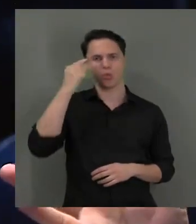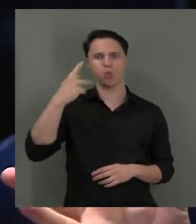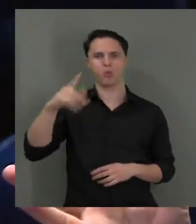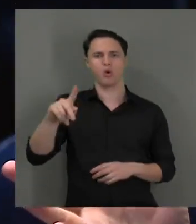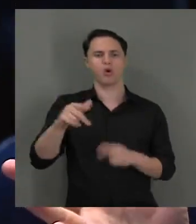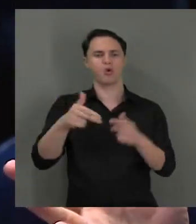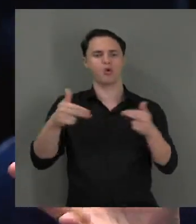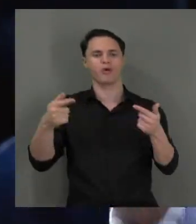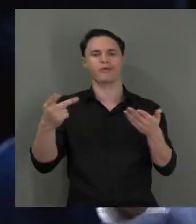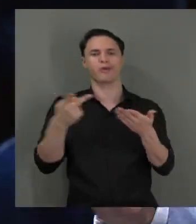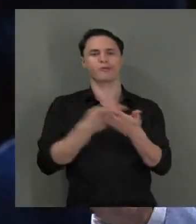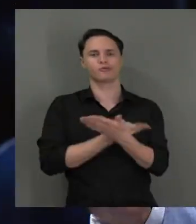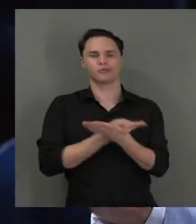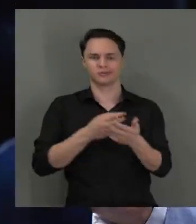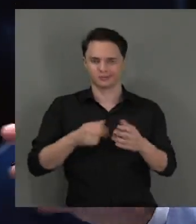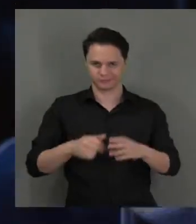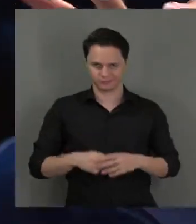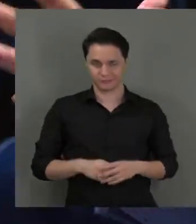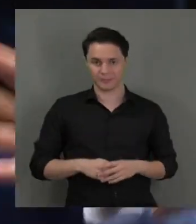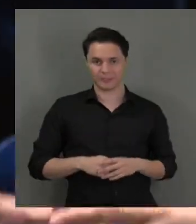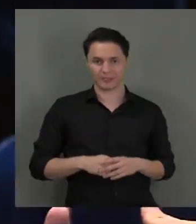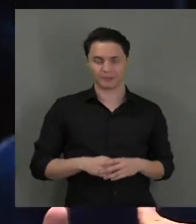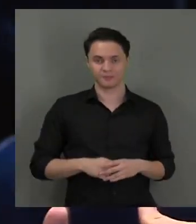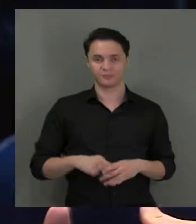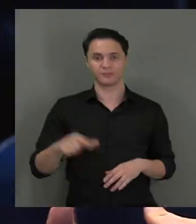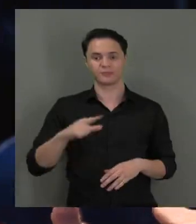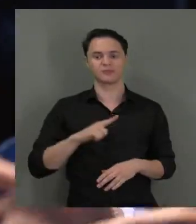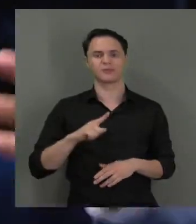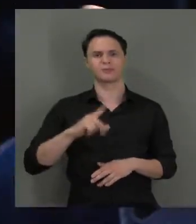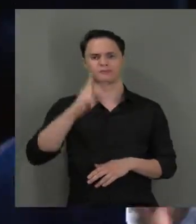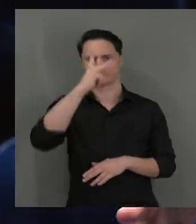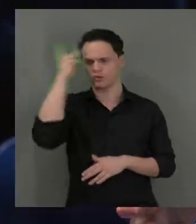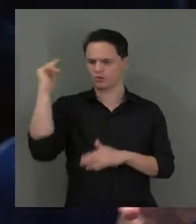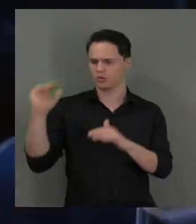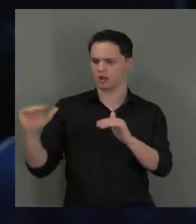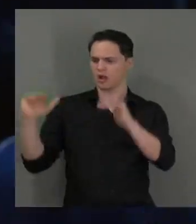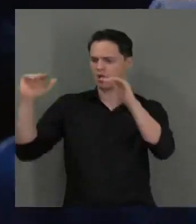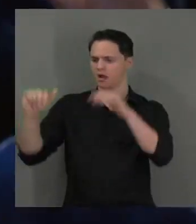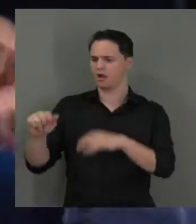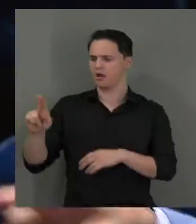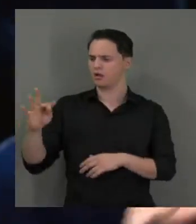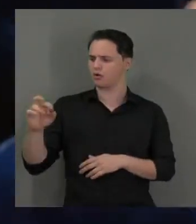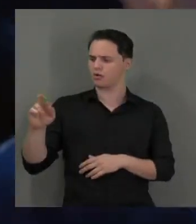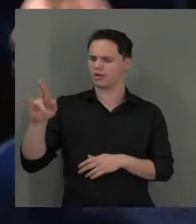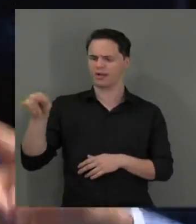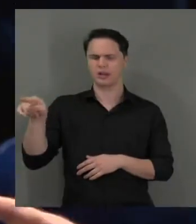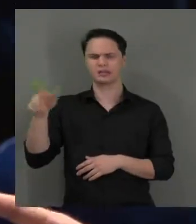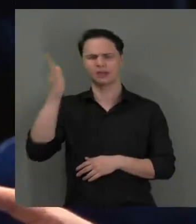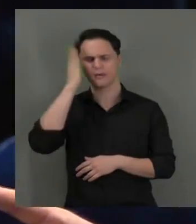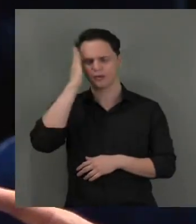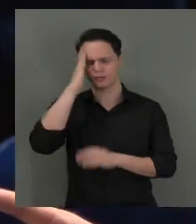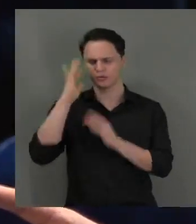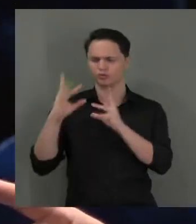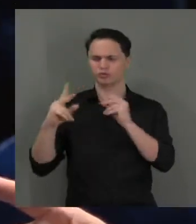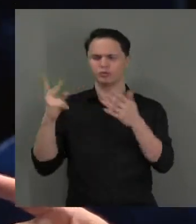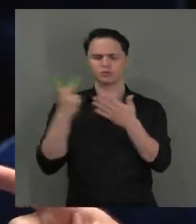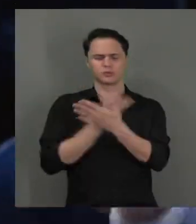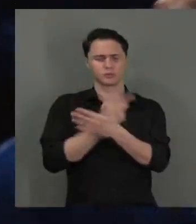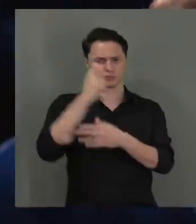aconteceu, tendo as autoridades palacianas e Ministério da Justiça conhecimento de tudo que aconteceria no dia